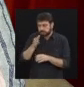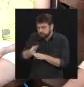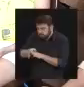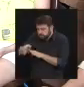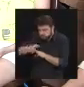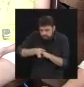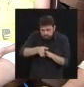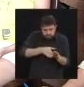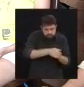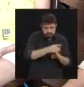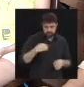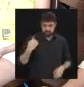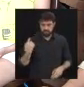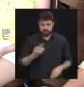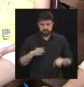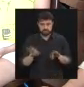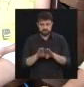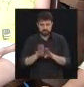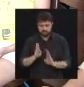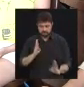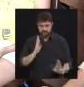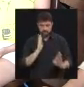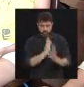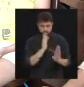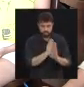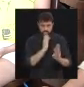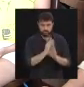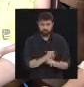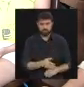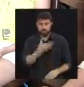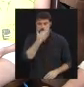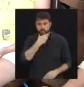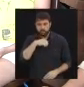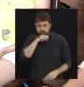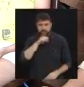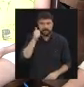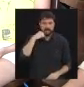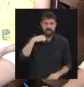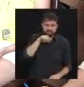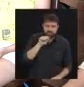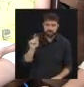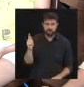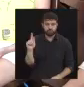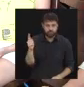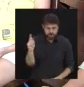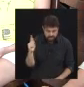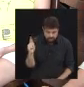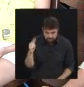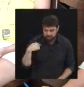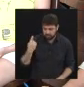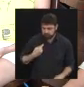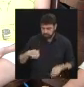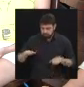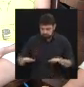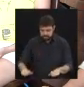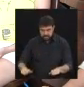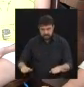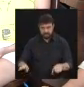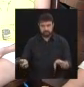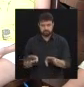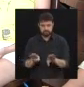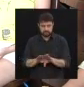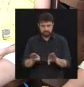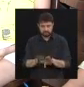por informações, acabamos encontrando o Reinaldo e a Marli, né, que naquele momento também estavam com o Gabriel, ainda pequeno,